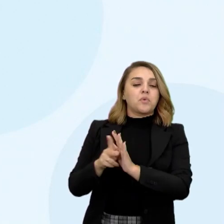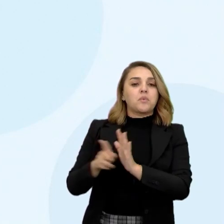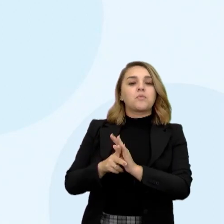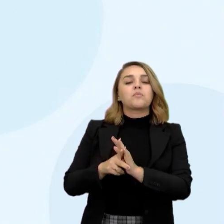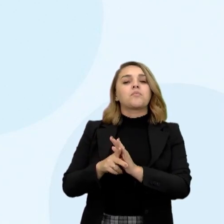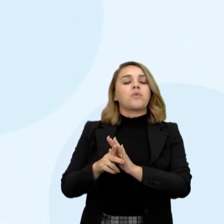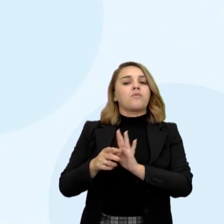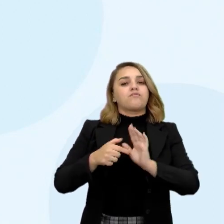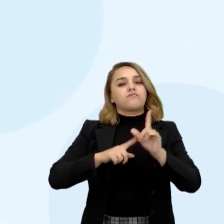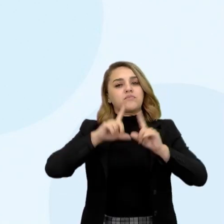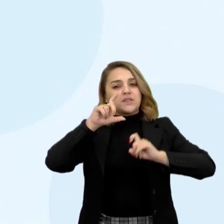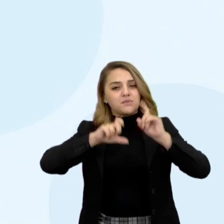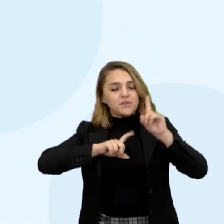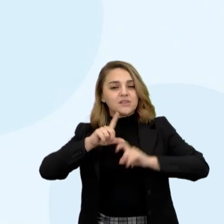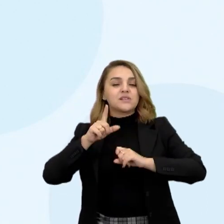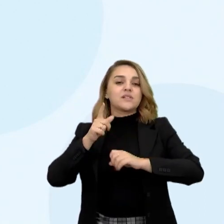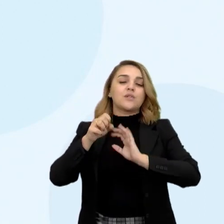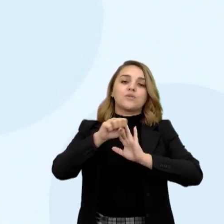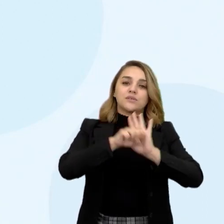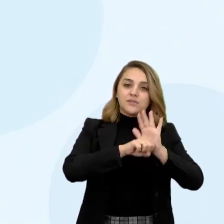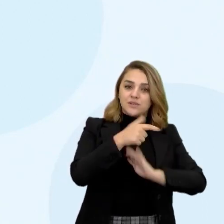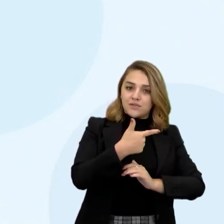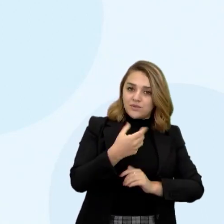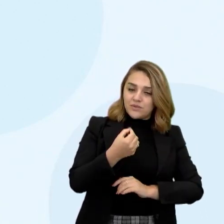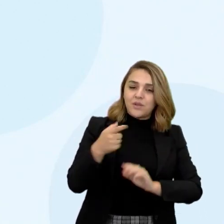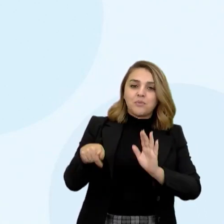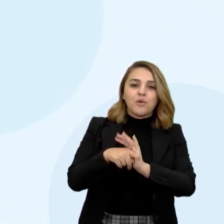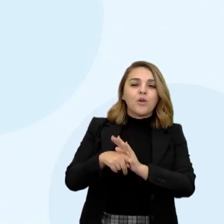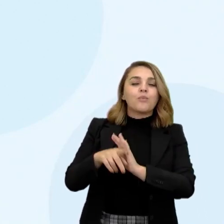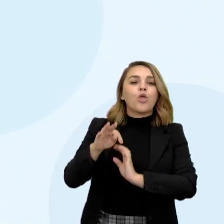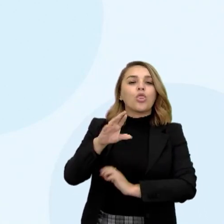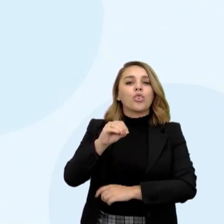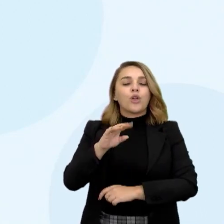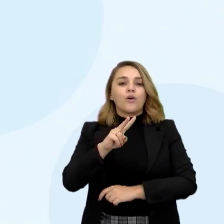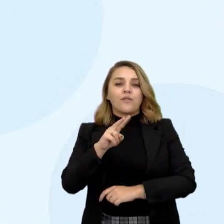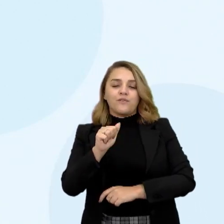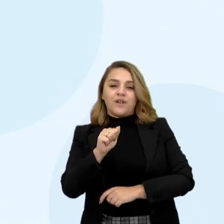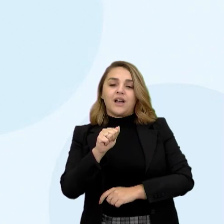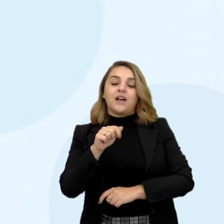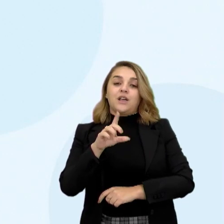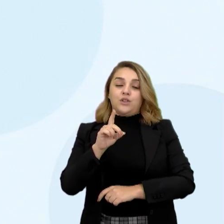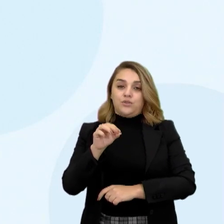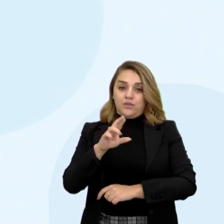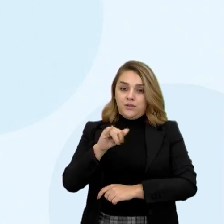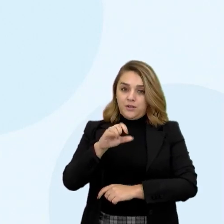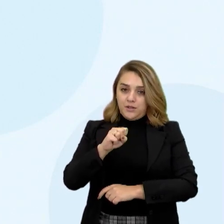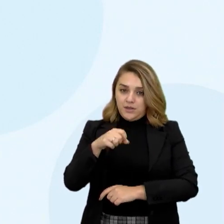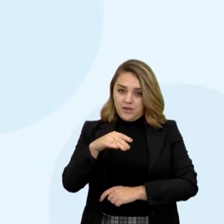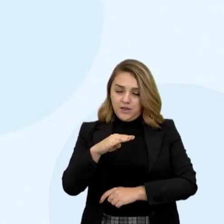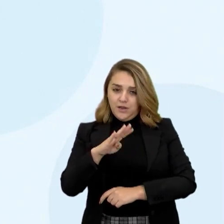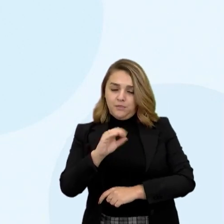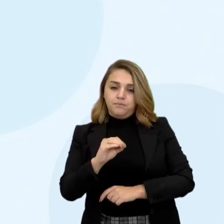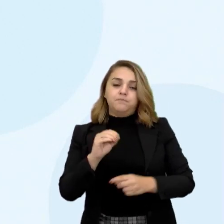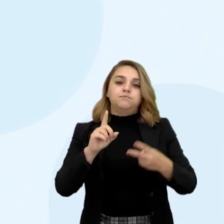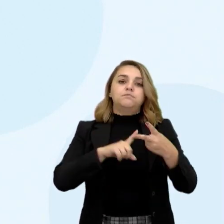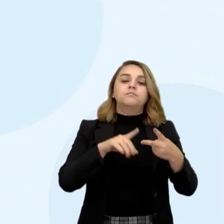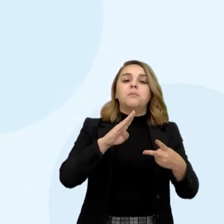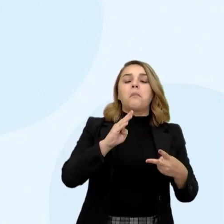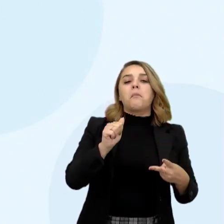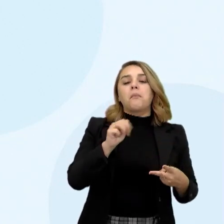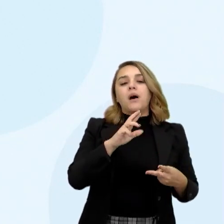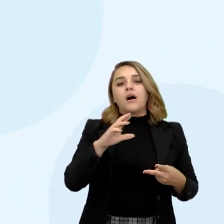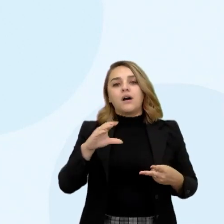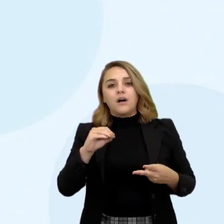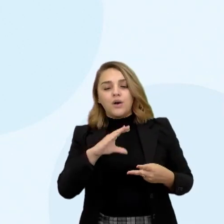anteriores do século XX, demos o exemplo aqui do Camões, né? Trovadorismo, barroco, né? Textos mais representativos, falamos do